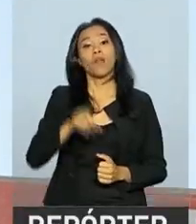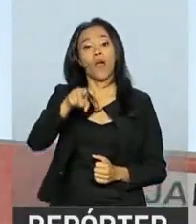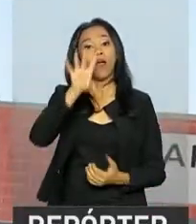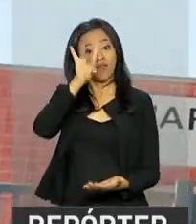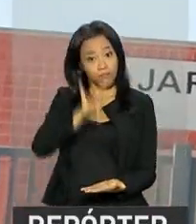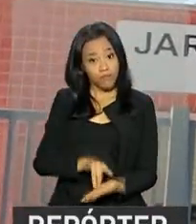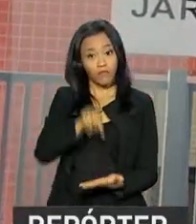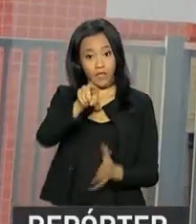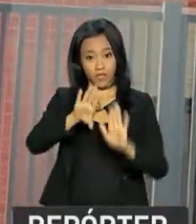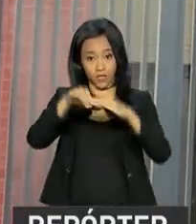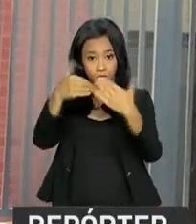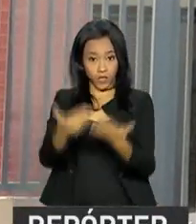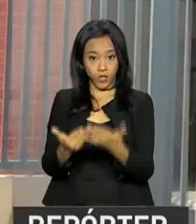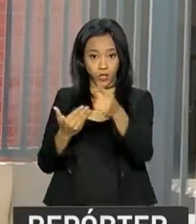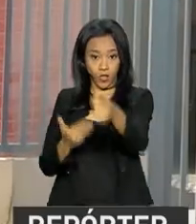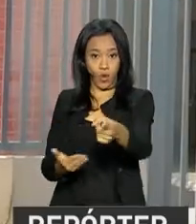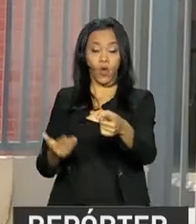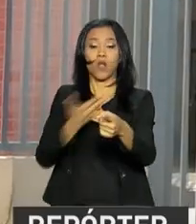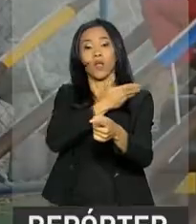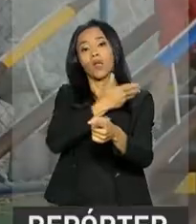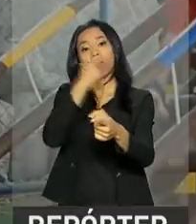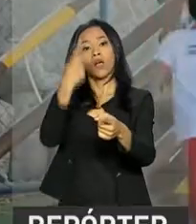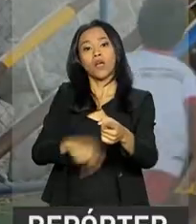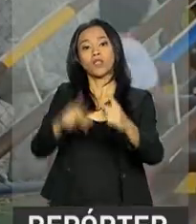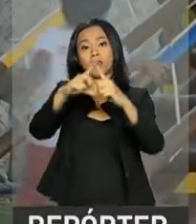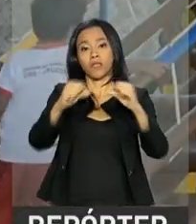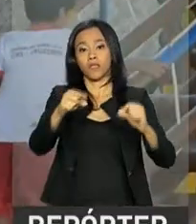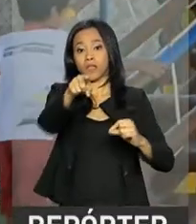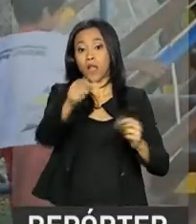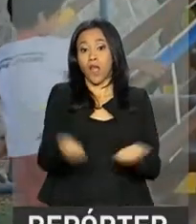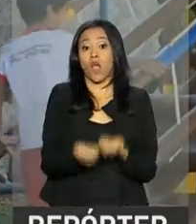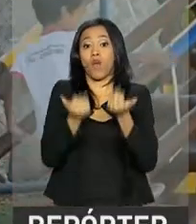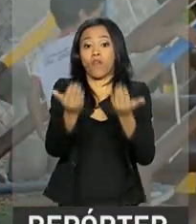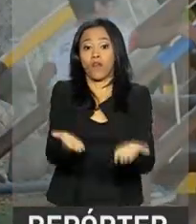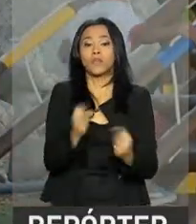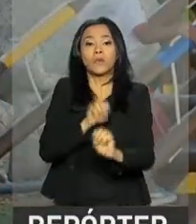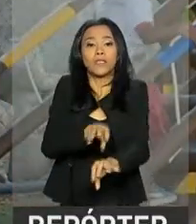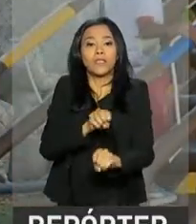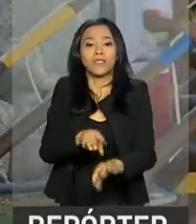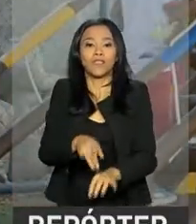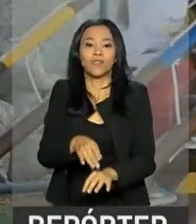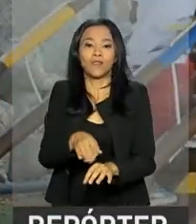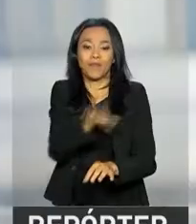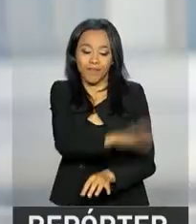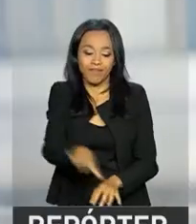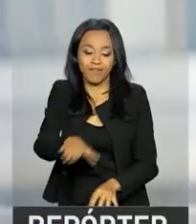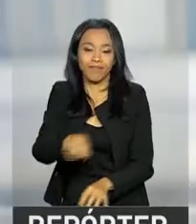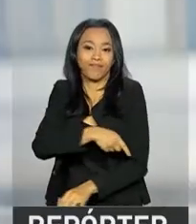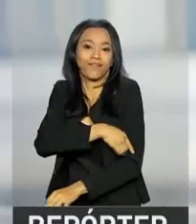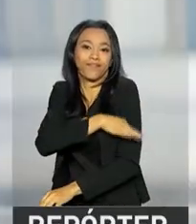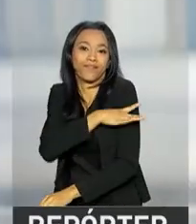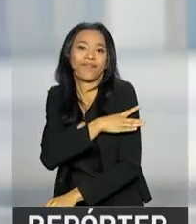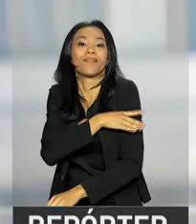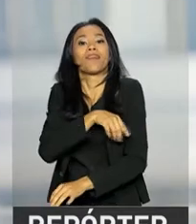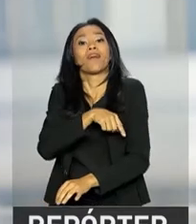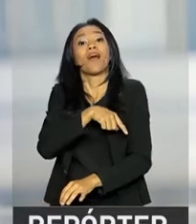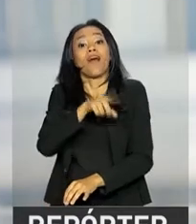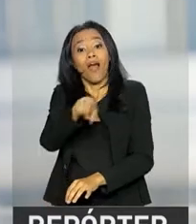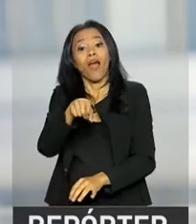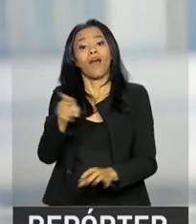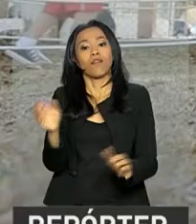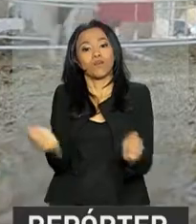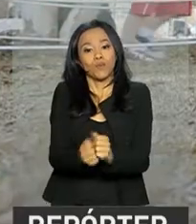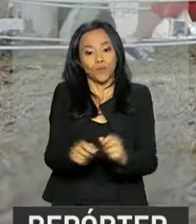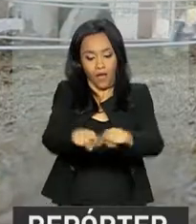Realidade nesta escola da Rede Pública de Brasília. Ela oferece o ensino infantil para os pequenos. Junto com atividades em sala